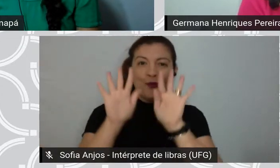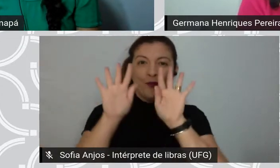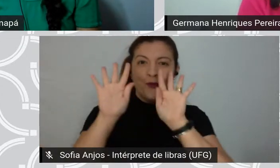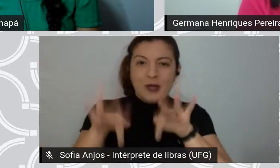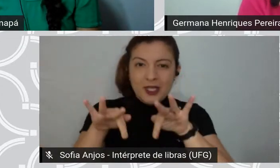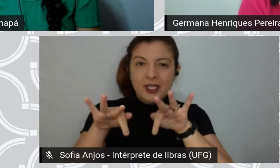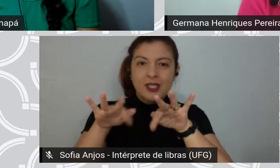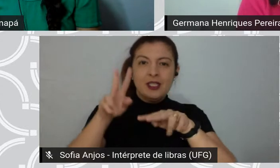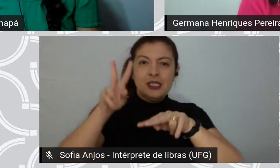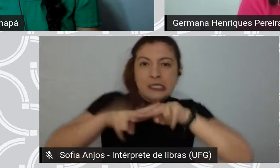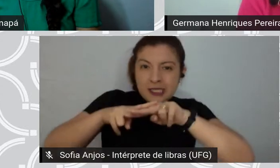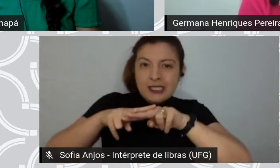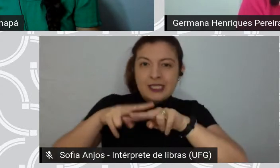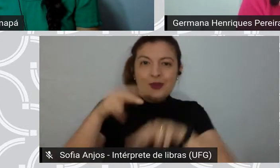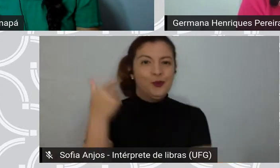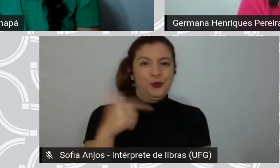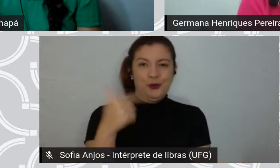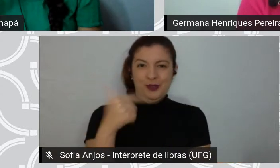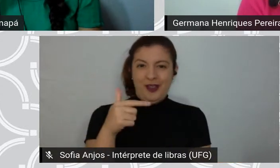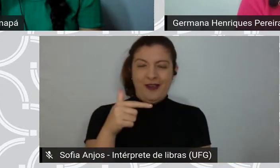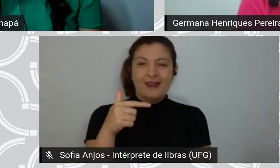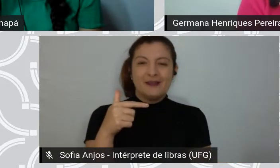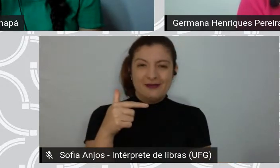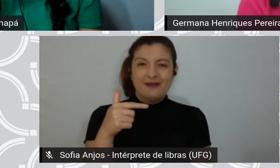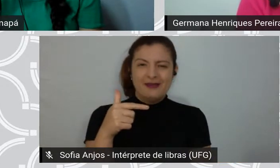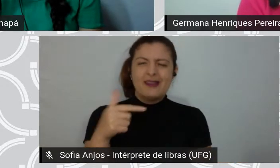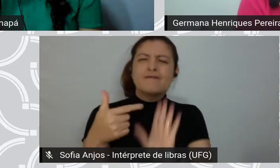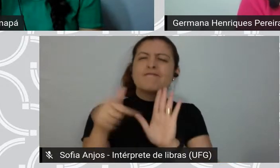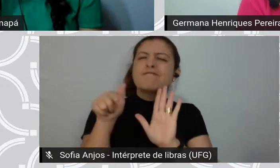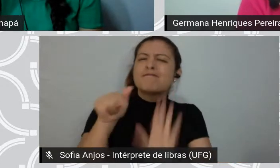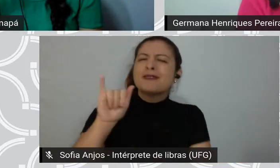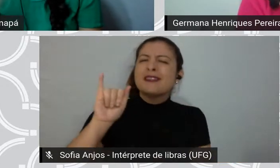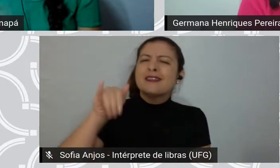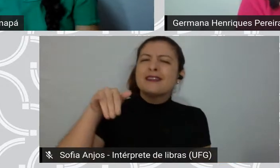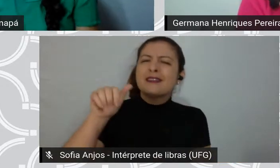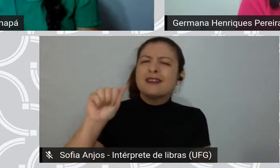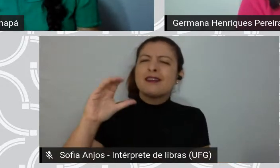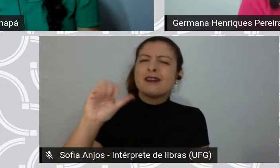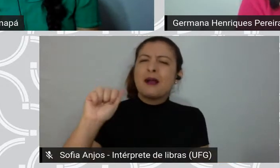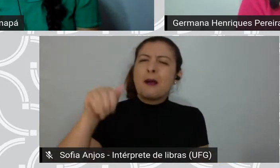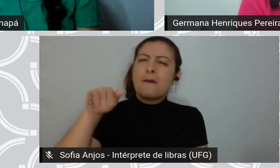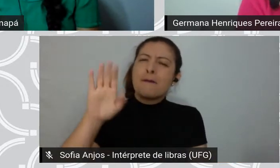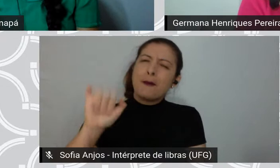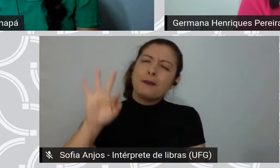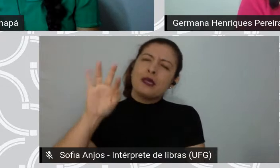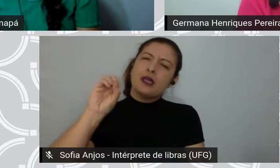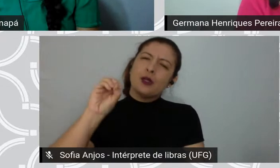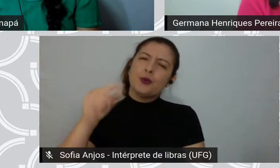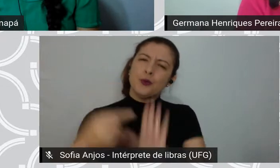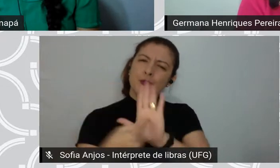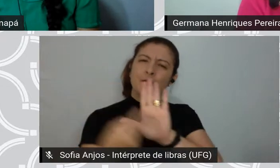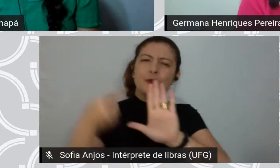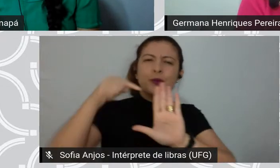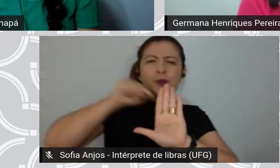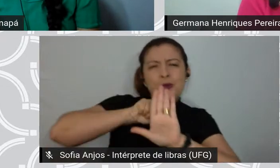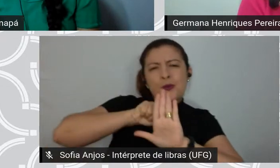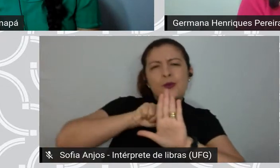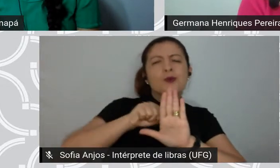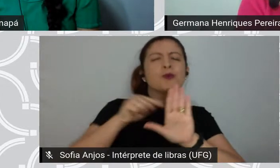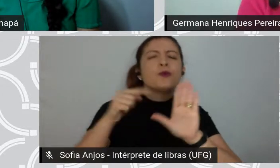o inacabamento como metáfora contrária da perenidade, né?